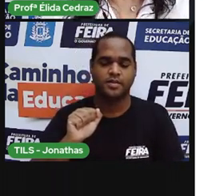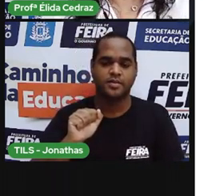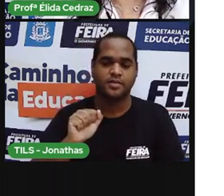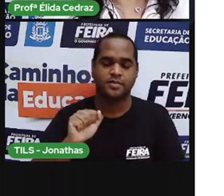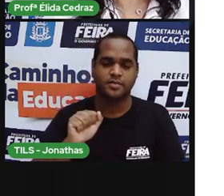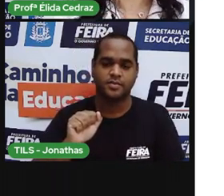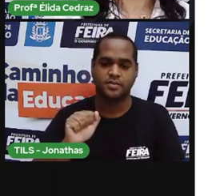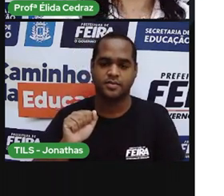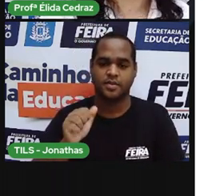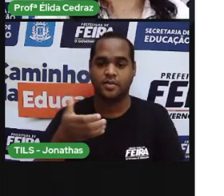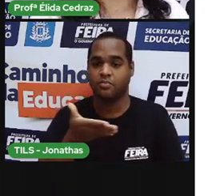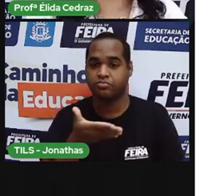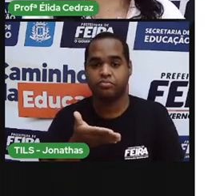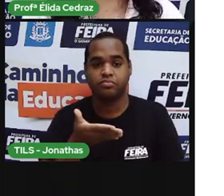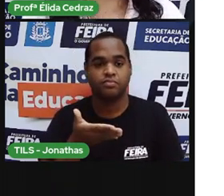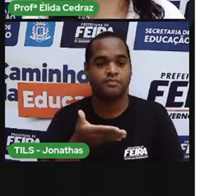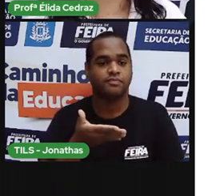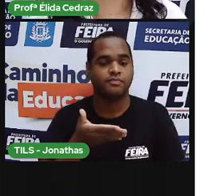E agora?